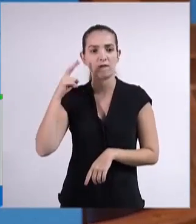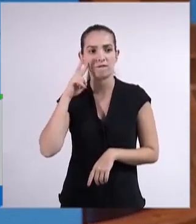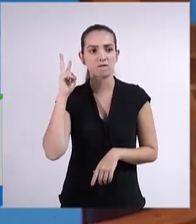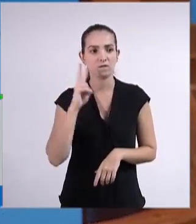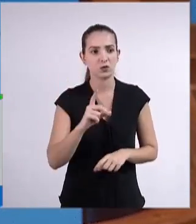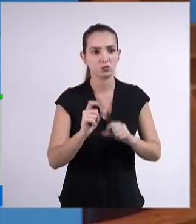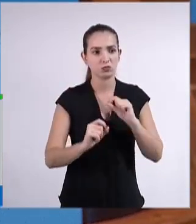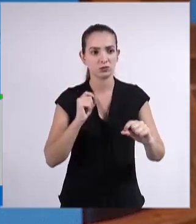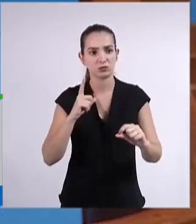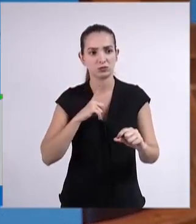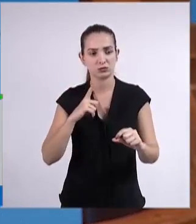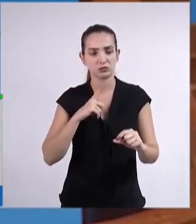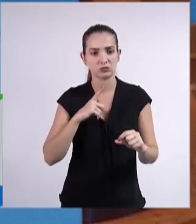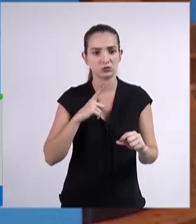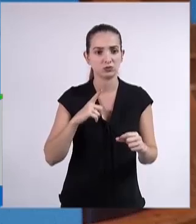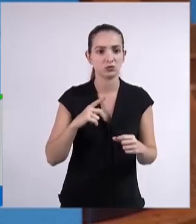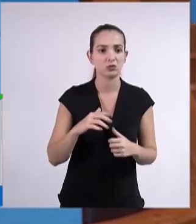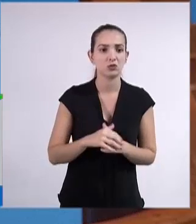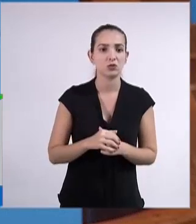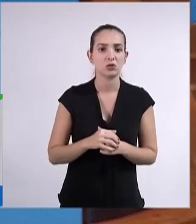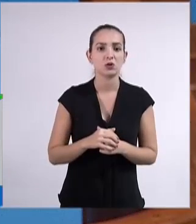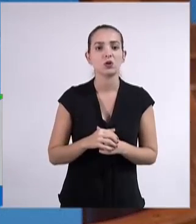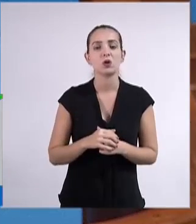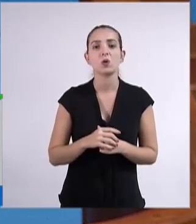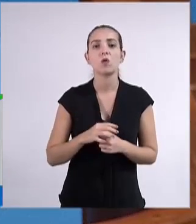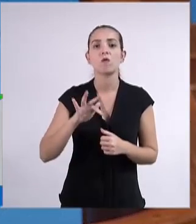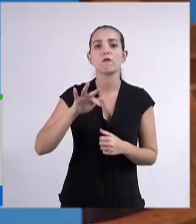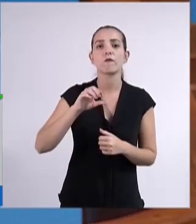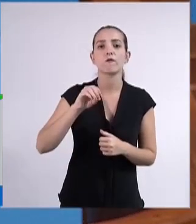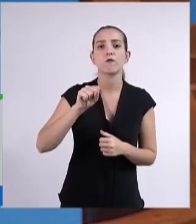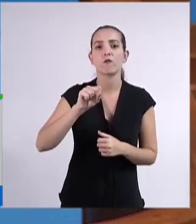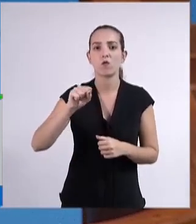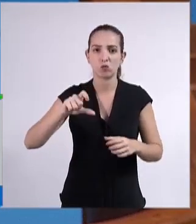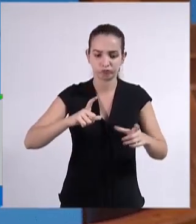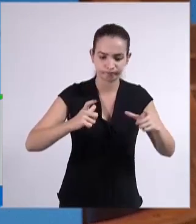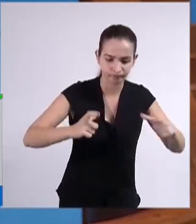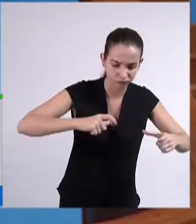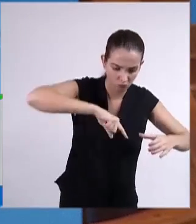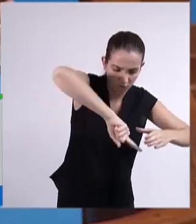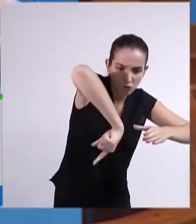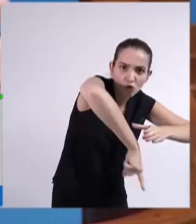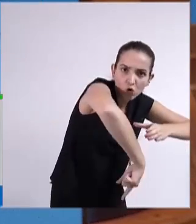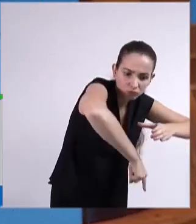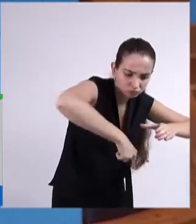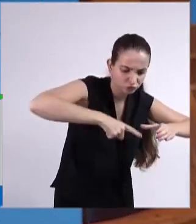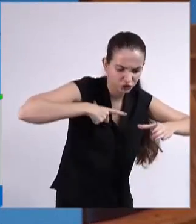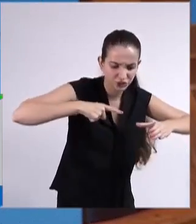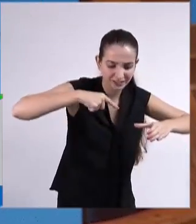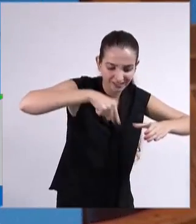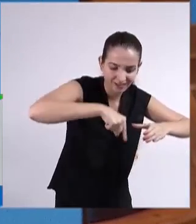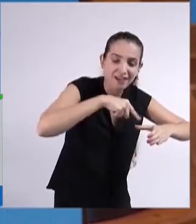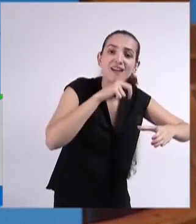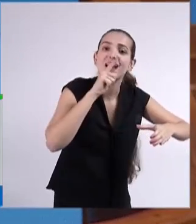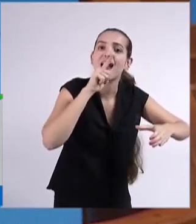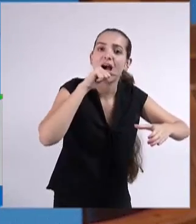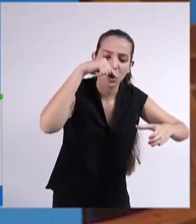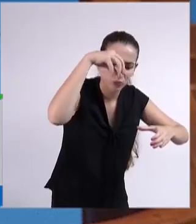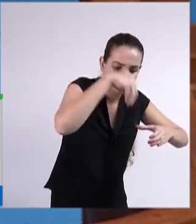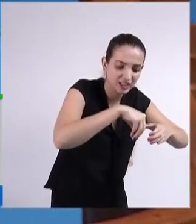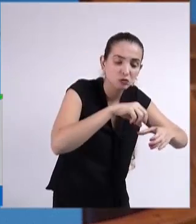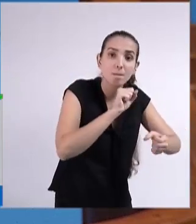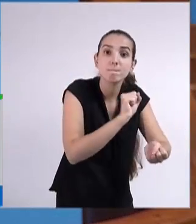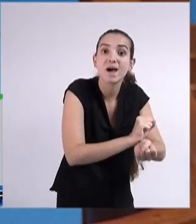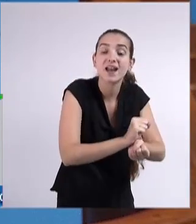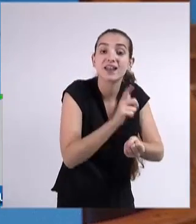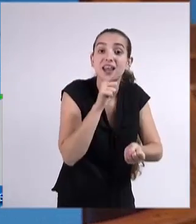fosso. Tinha mais de meio metro de água parada no fosso do Morenão. Nós vivemos uma epidemia de dengue em Campo